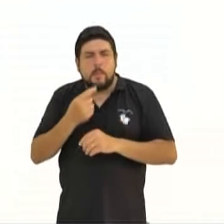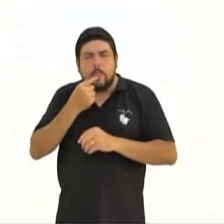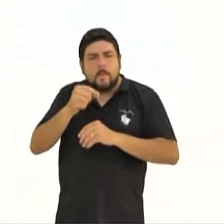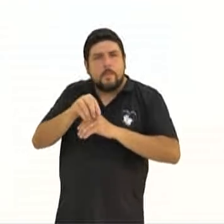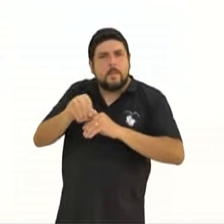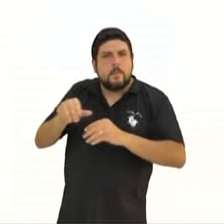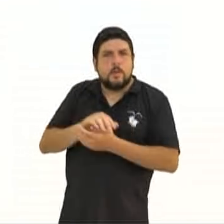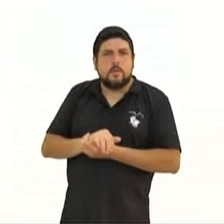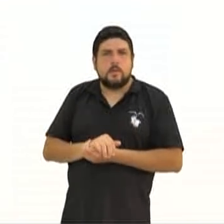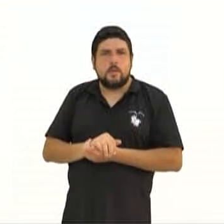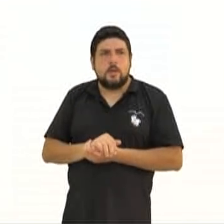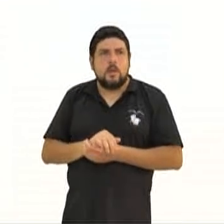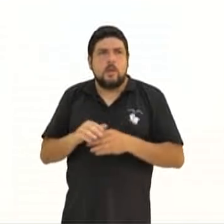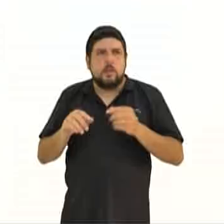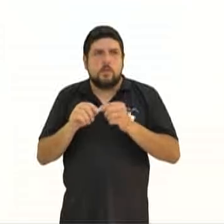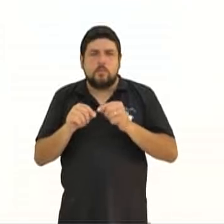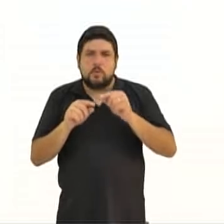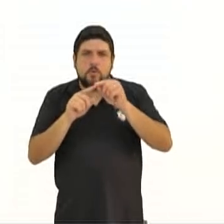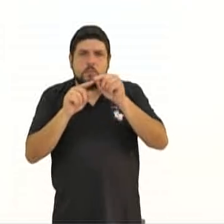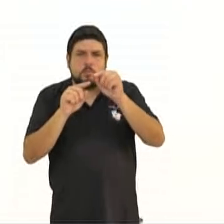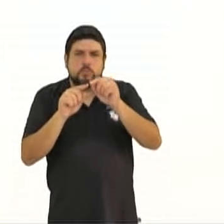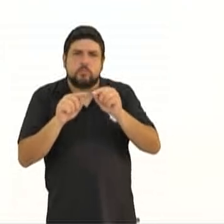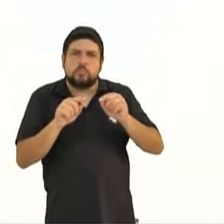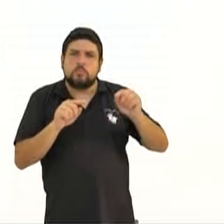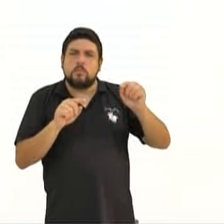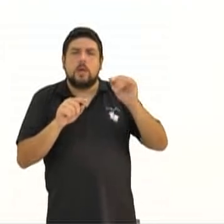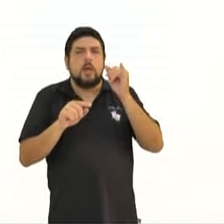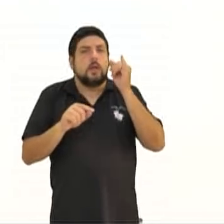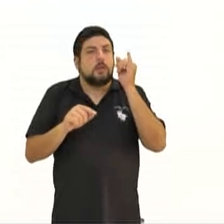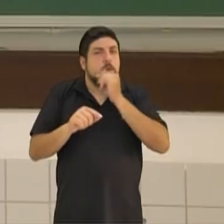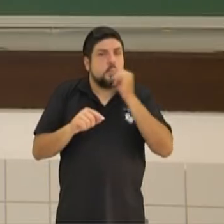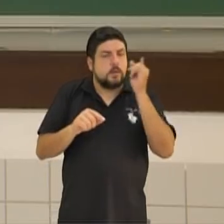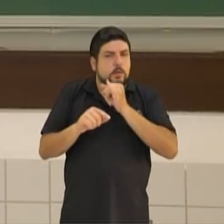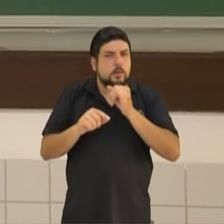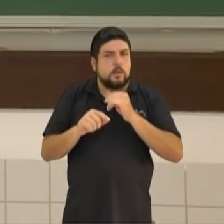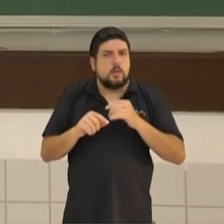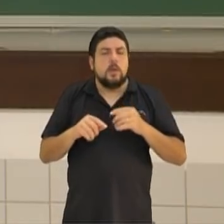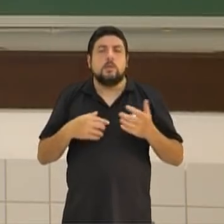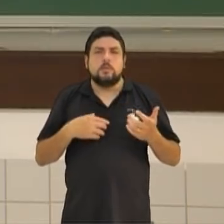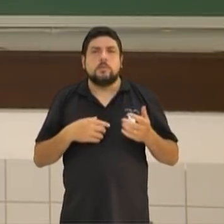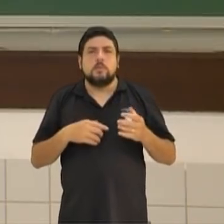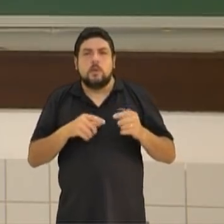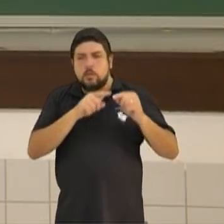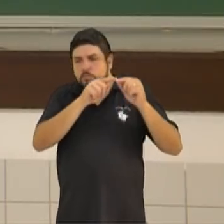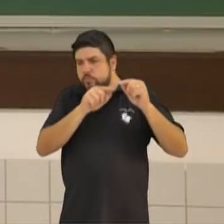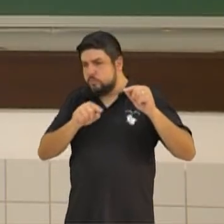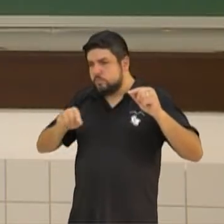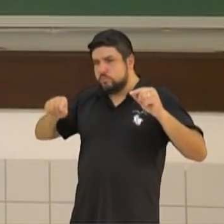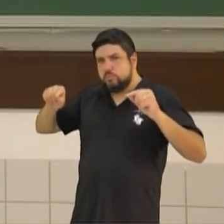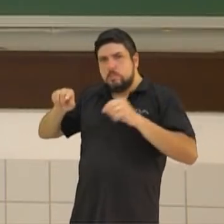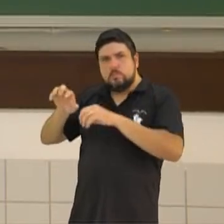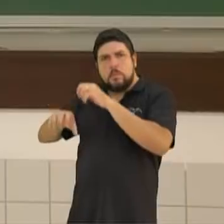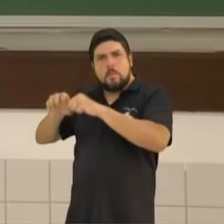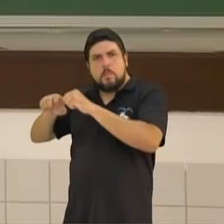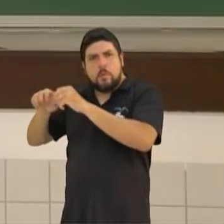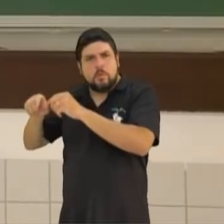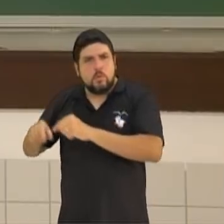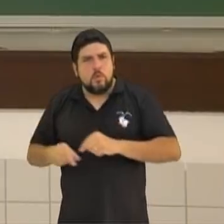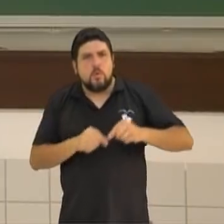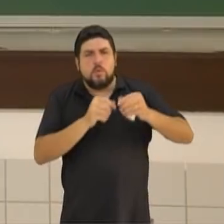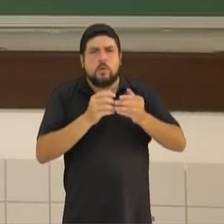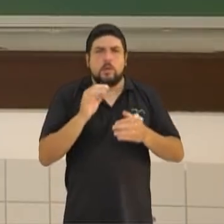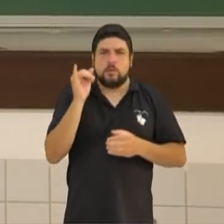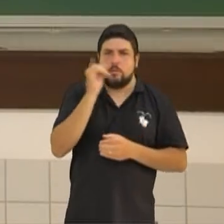italianas, e as cidades italianas acabavam vendendo isso para o resto da Europa, obtendo grandes lucros com